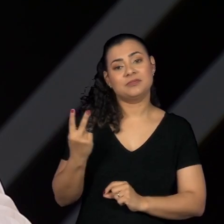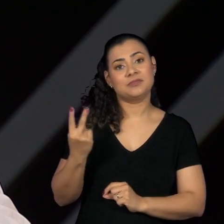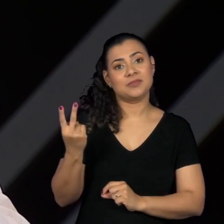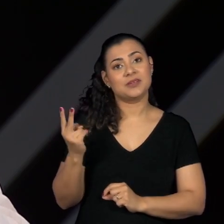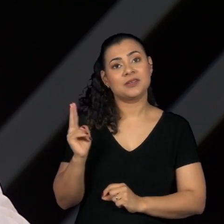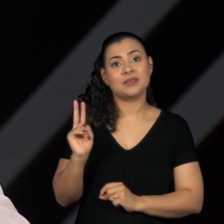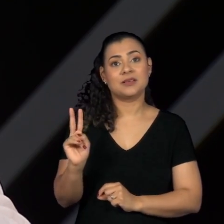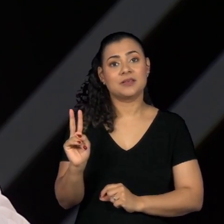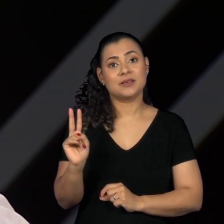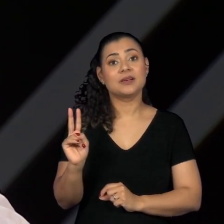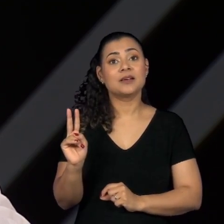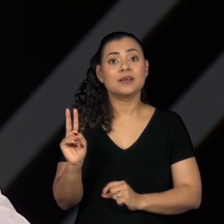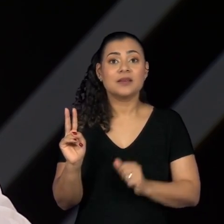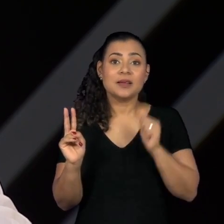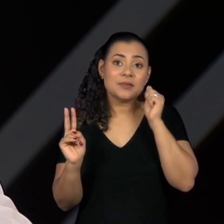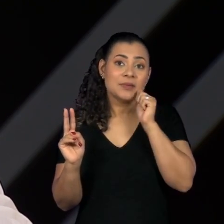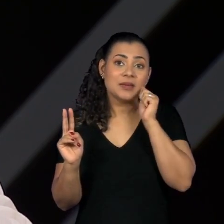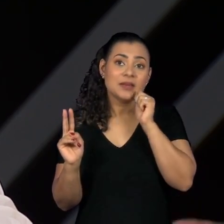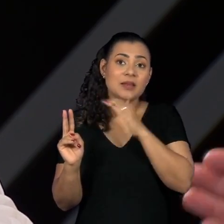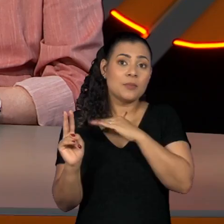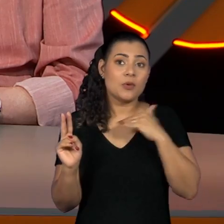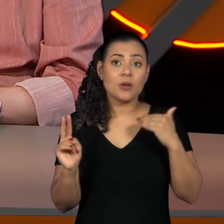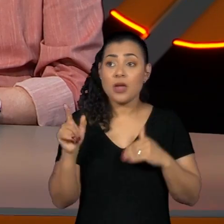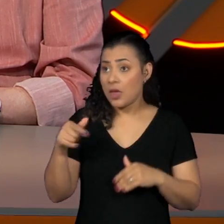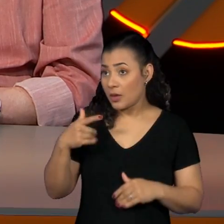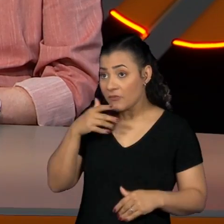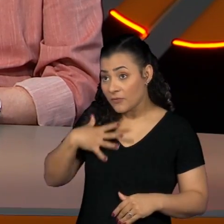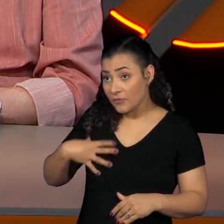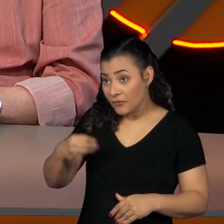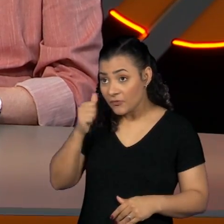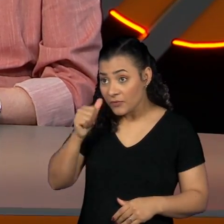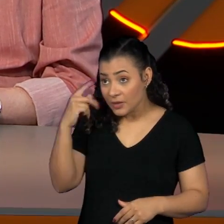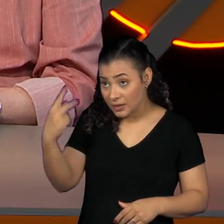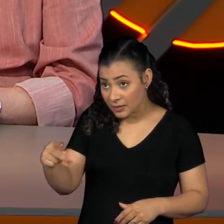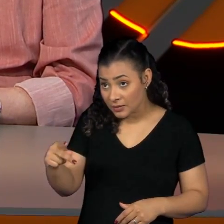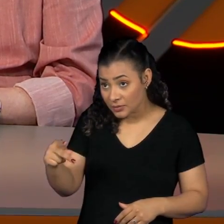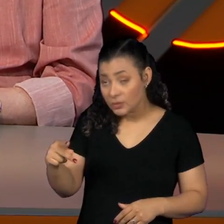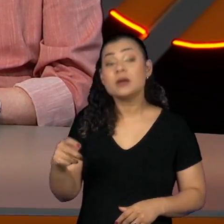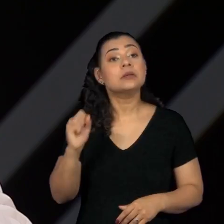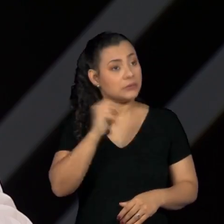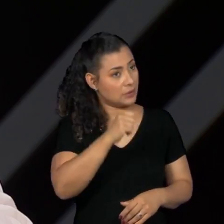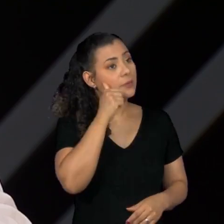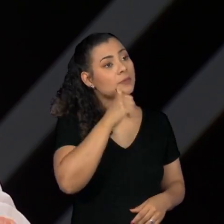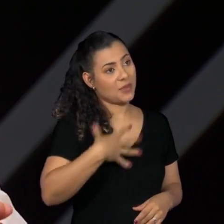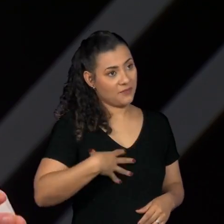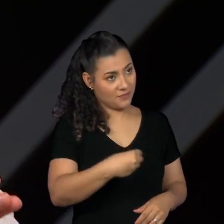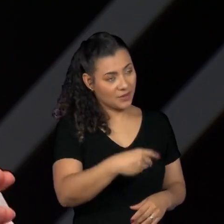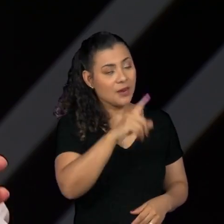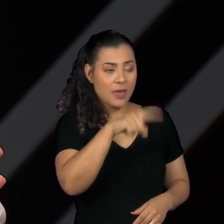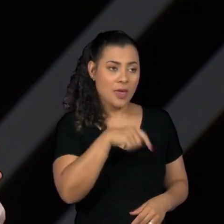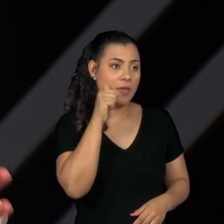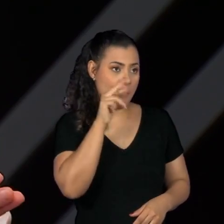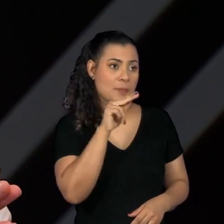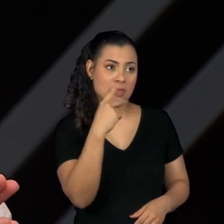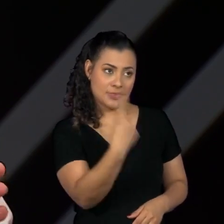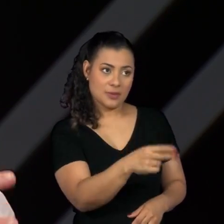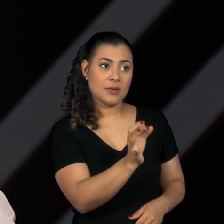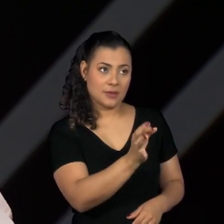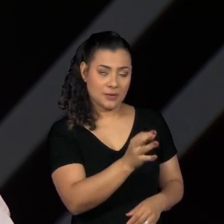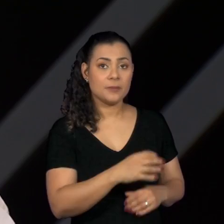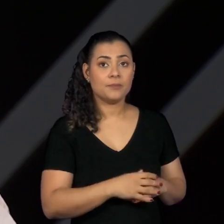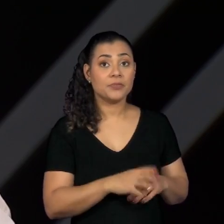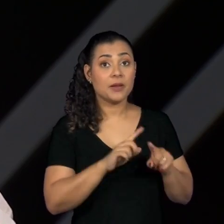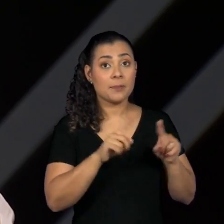a nossa menina, né? Que é a sua filha e a irmã dele. Então, mas eu